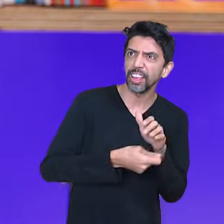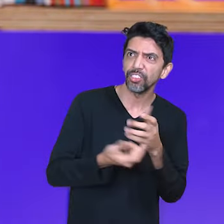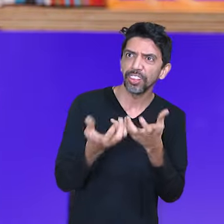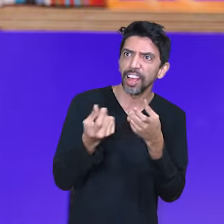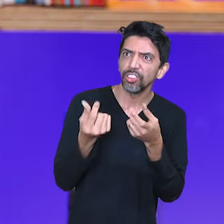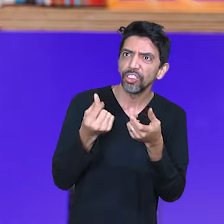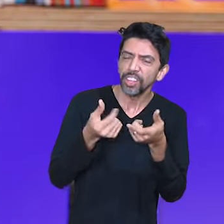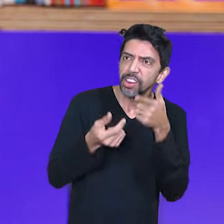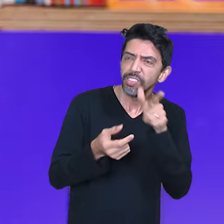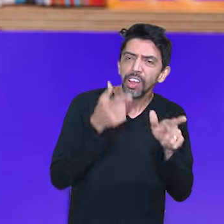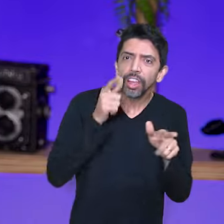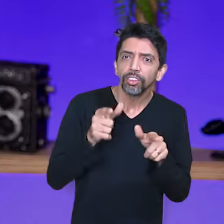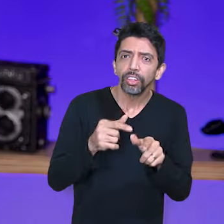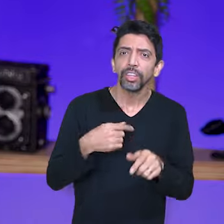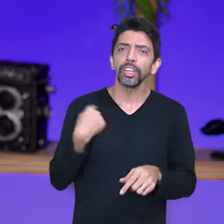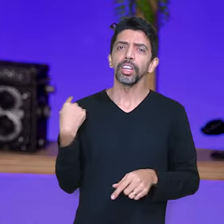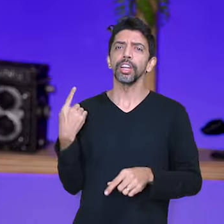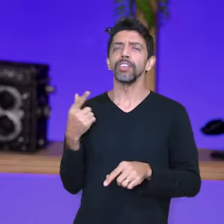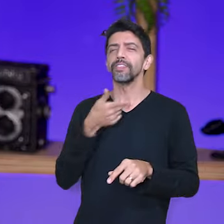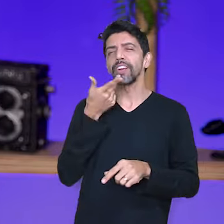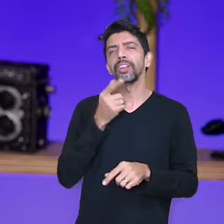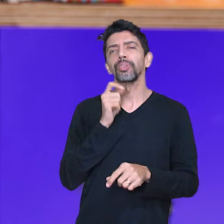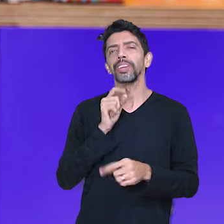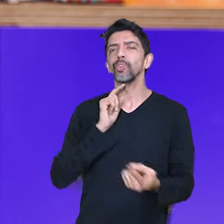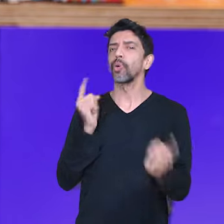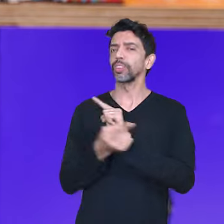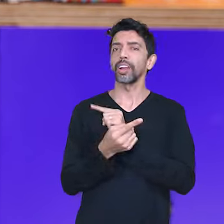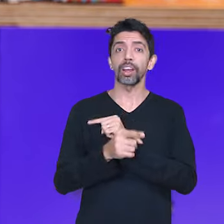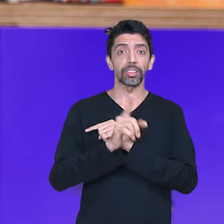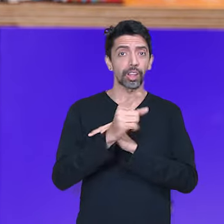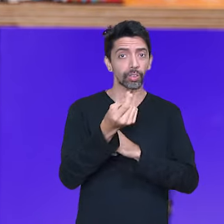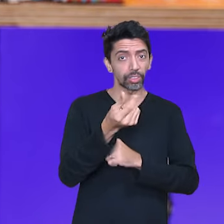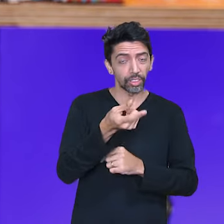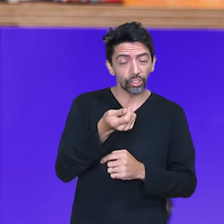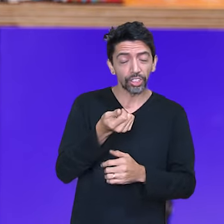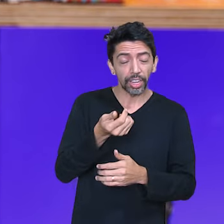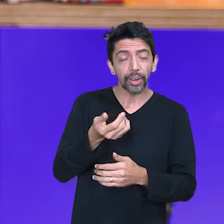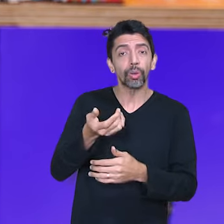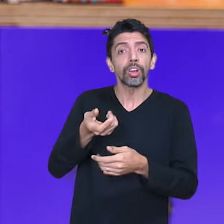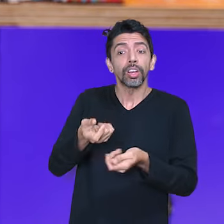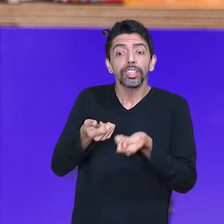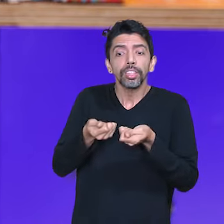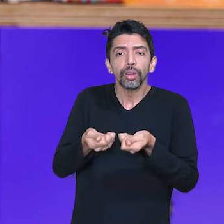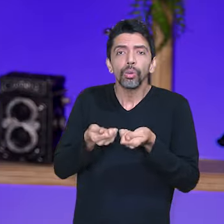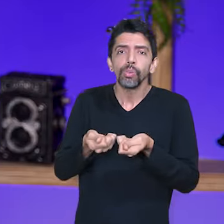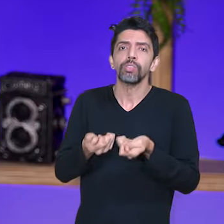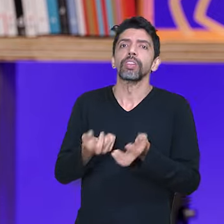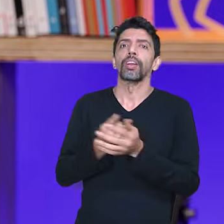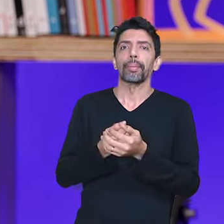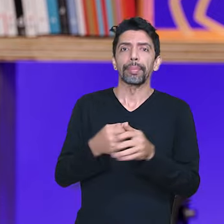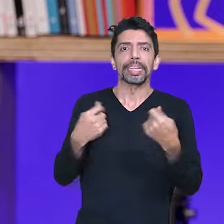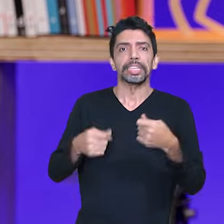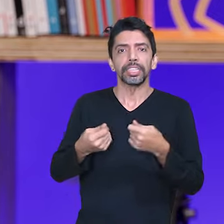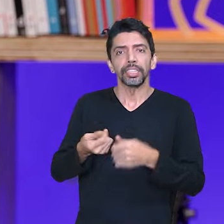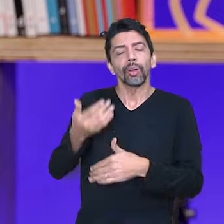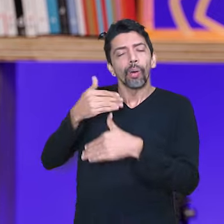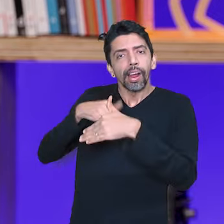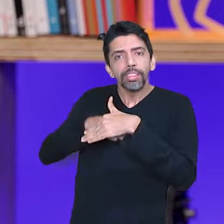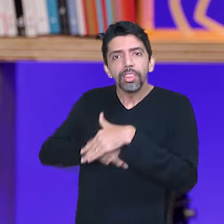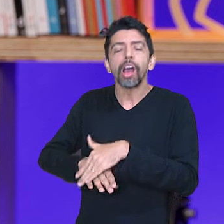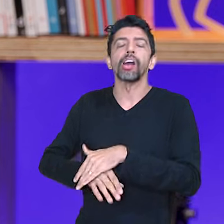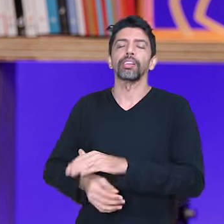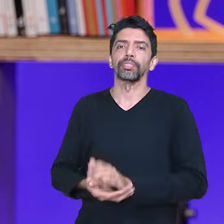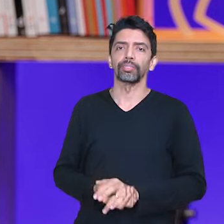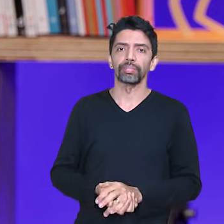retenha mais dinheiro, guarde mais dinheiro, faça o seu dinheiro ter valor. E para isso, a educação do comportamento financeiro é o que vale a pena. Para você aprender um pouco mais sobre